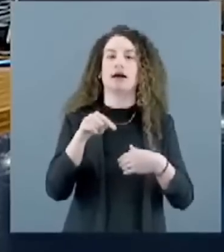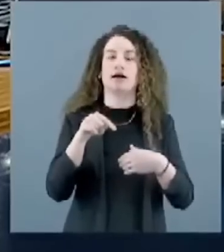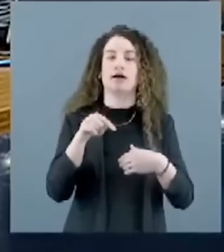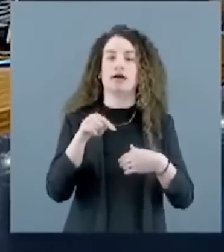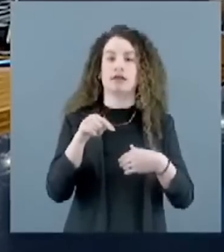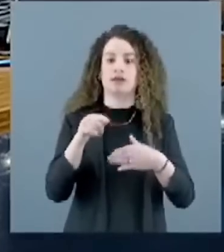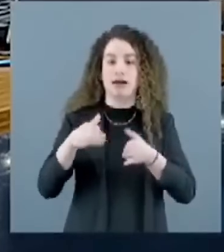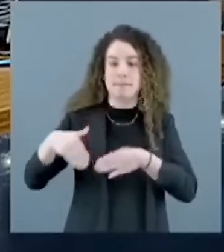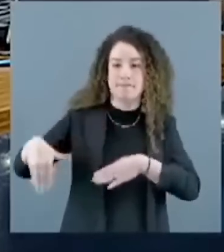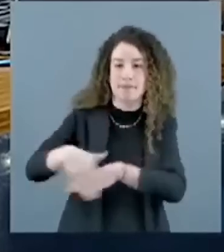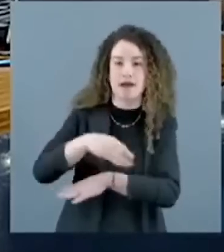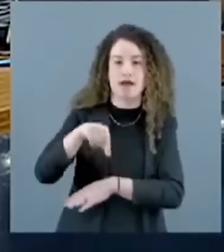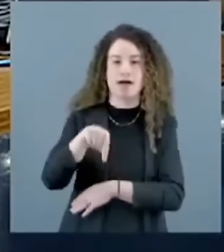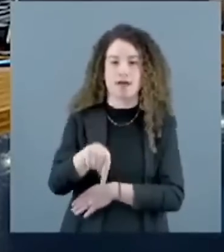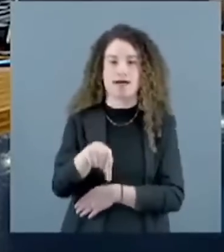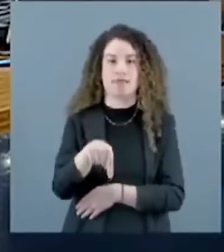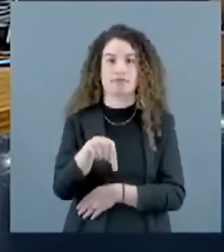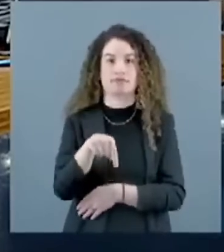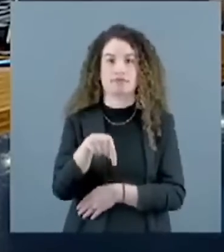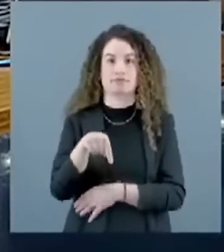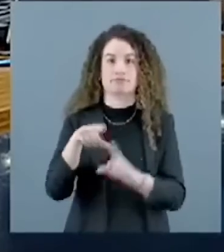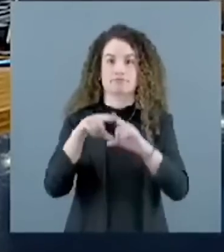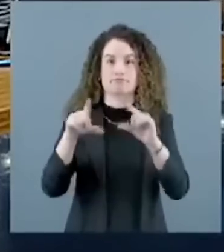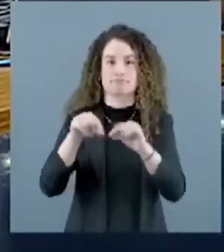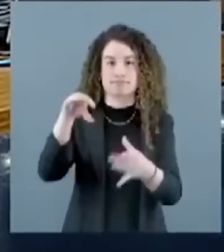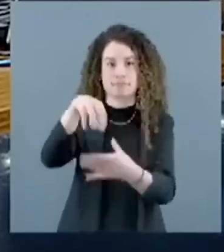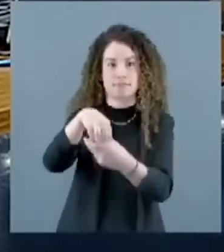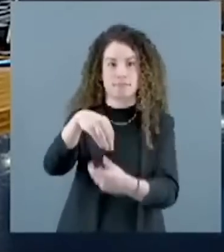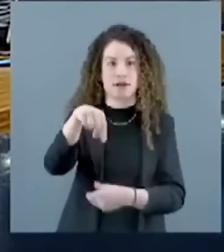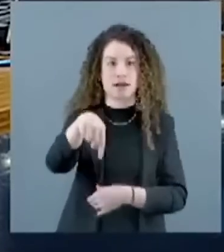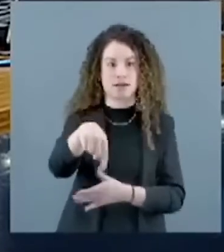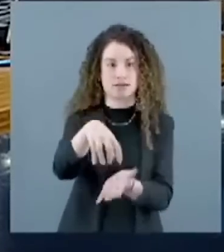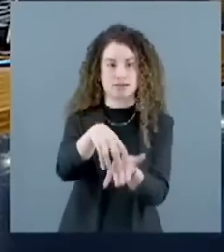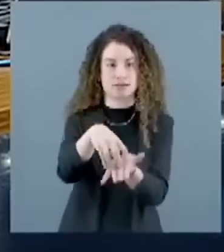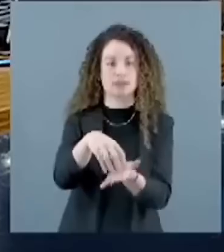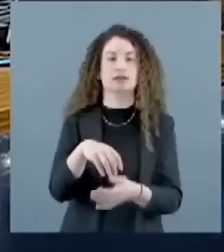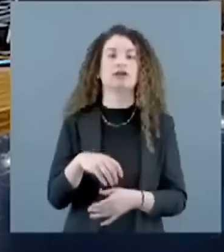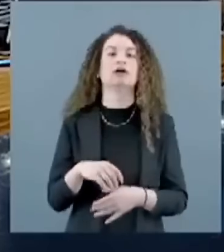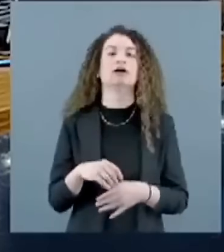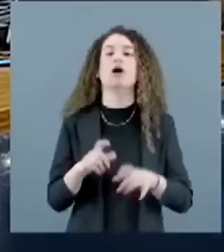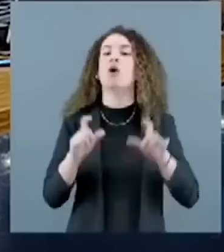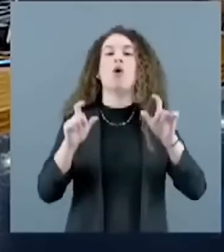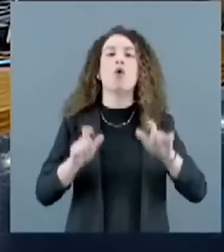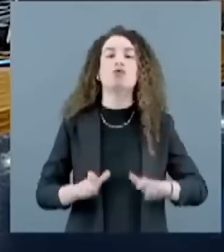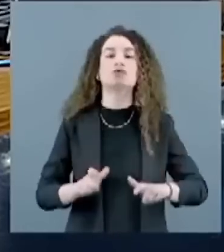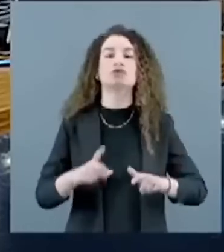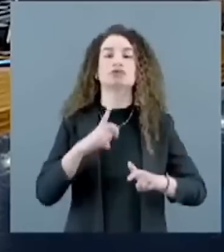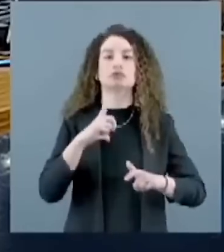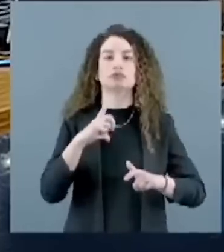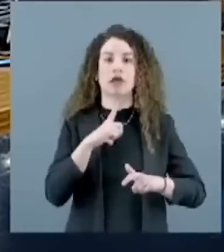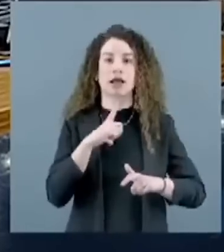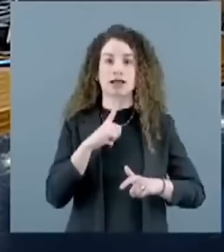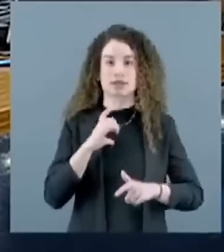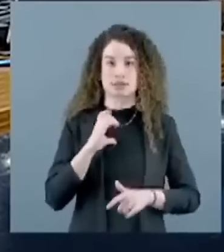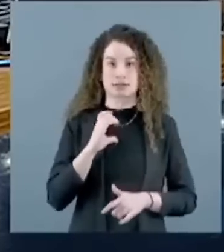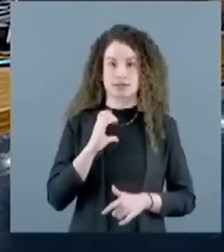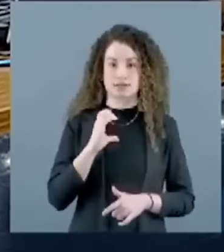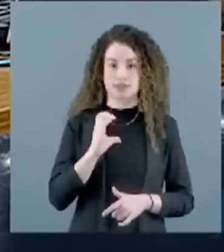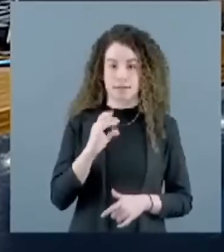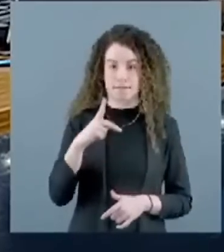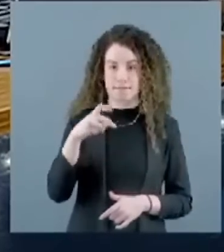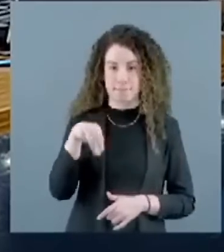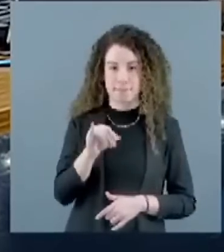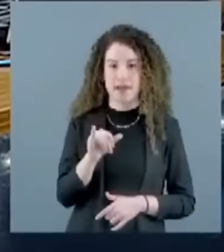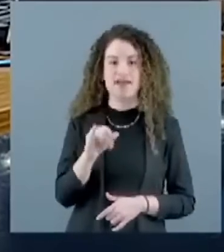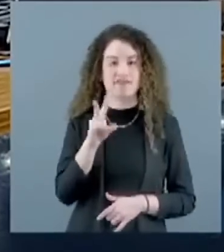E ocorre que o deputado que pediu a CPMI no Supremo Tribunal Federal vai